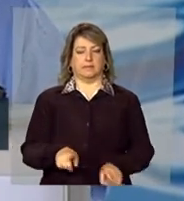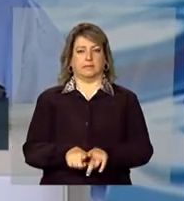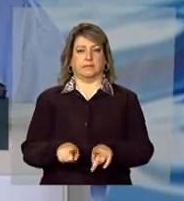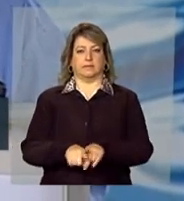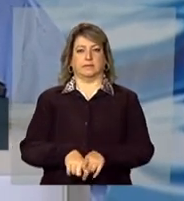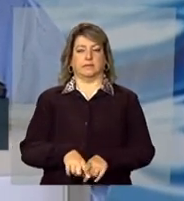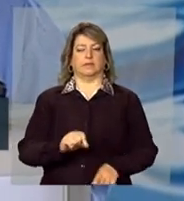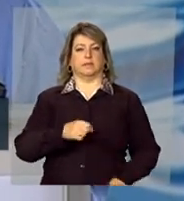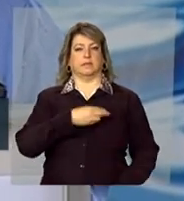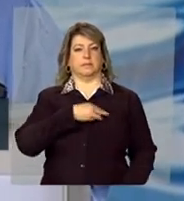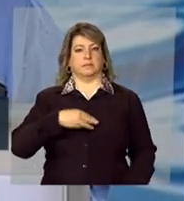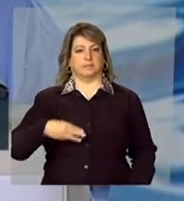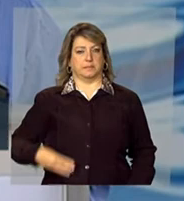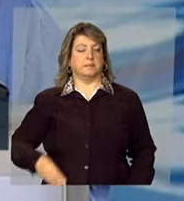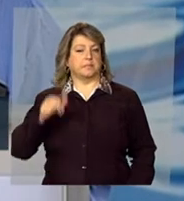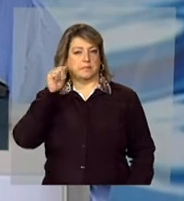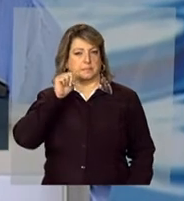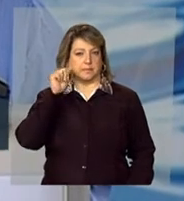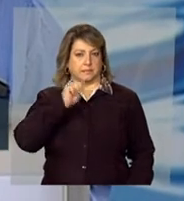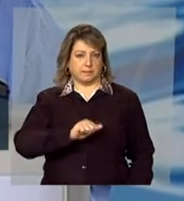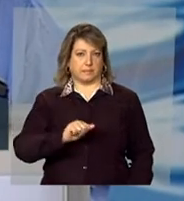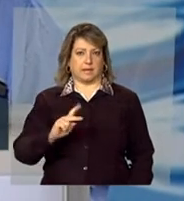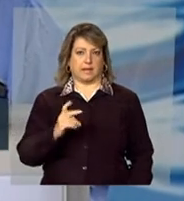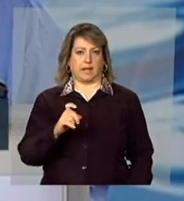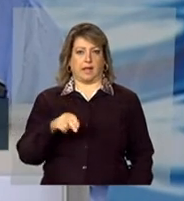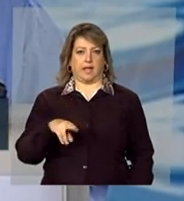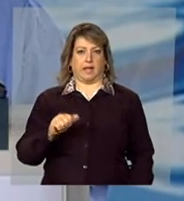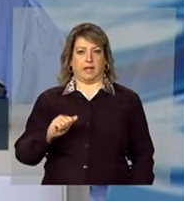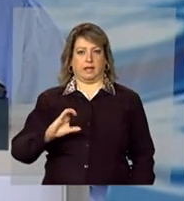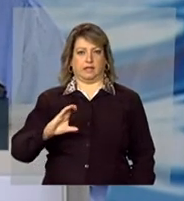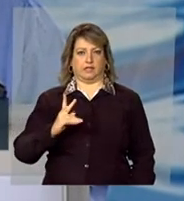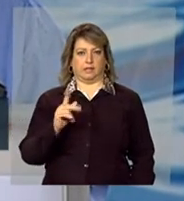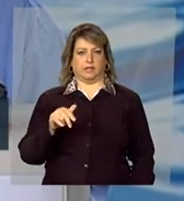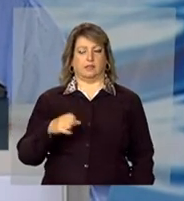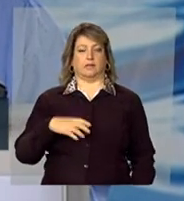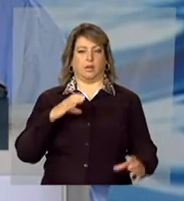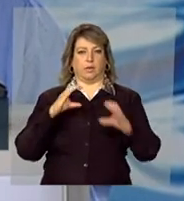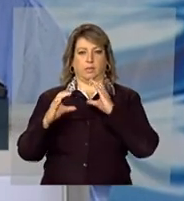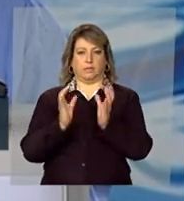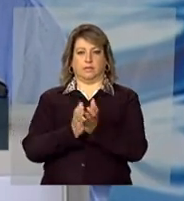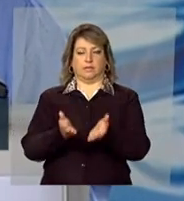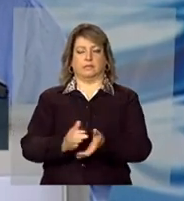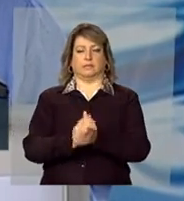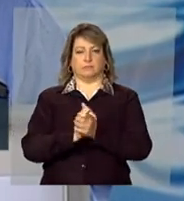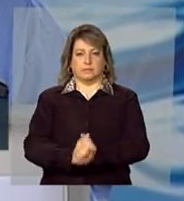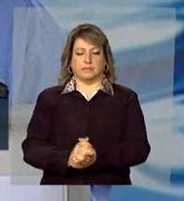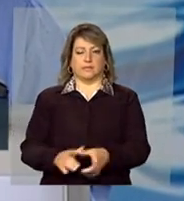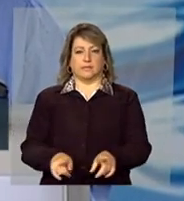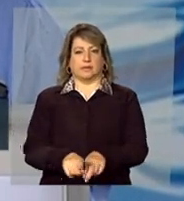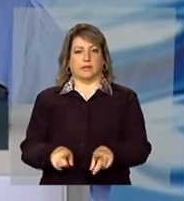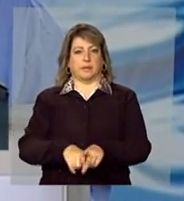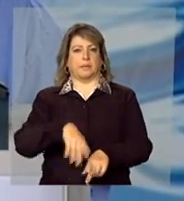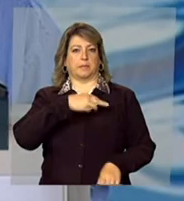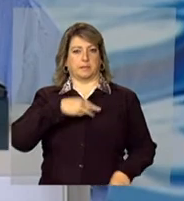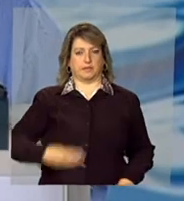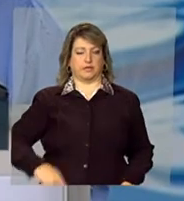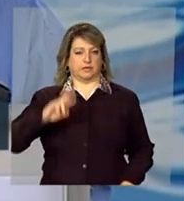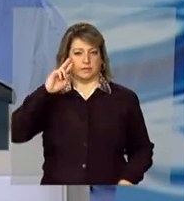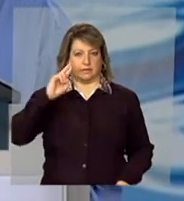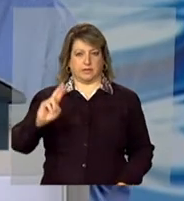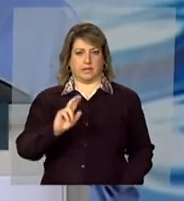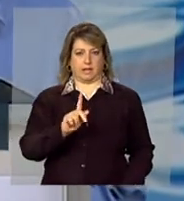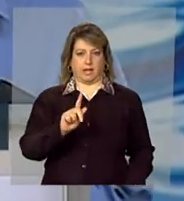Agrário, ministra Helena Chagas da Comunicação, ministro-chefe do Gabinete de